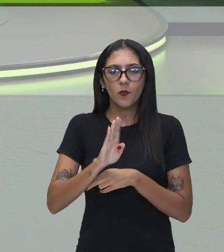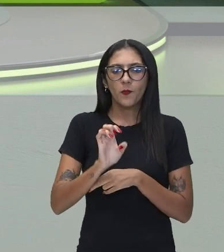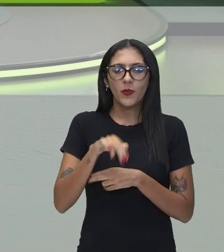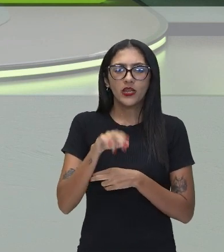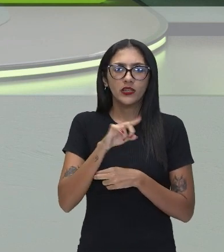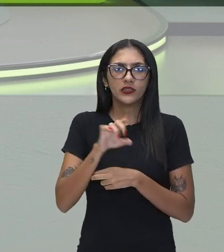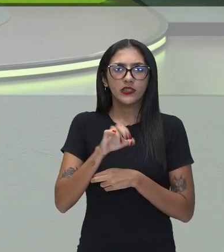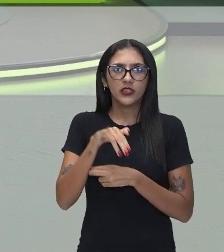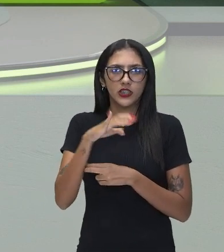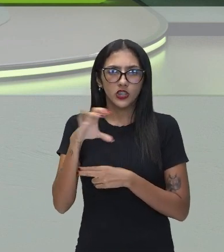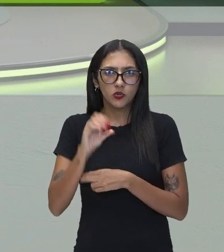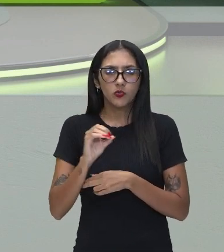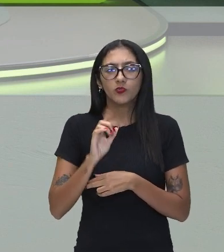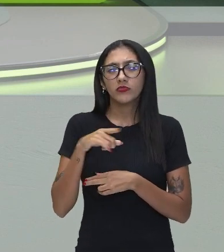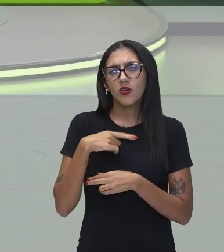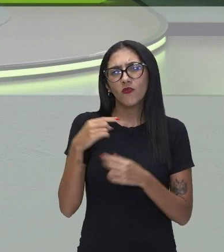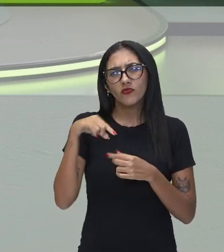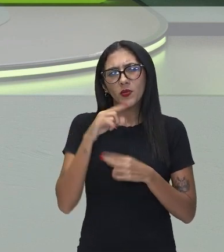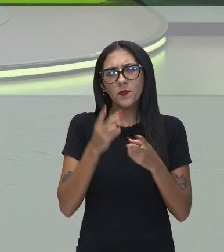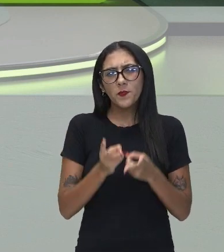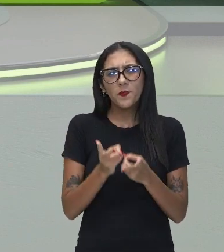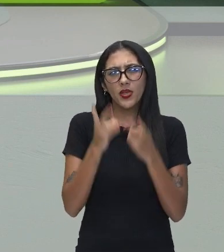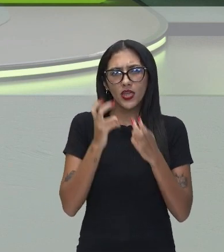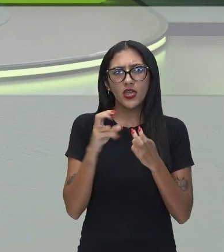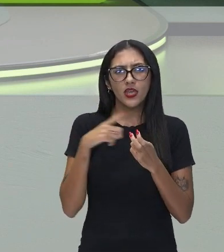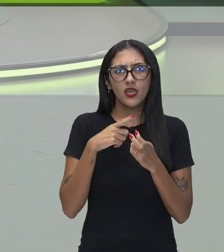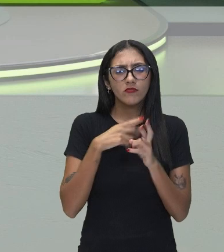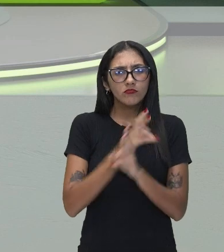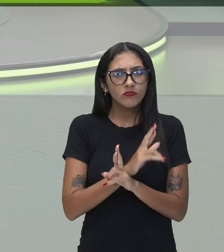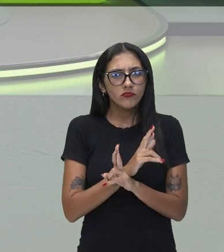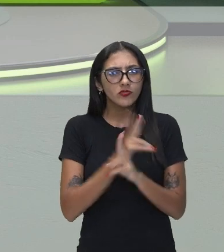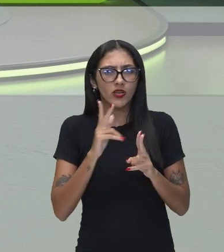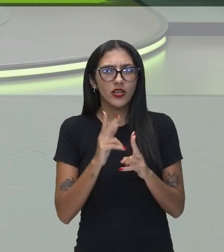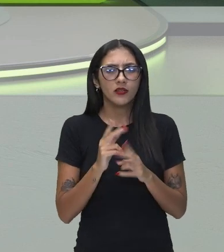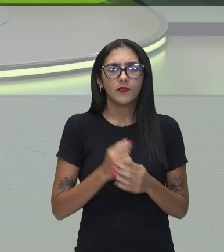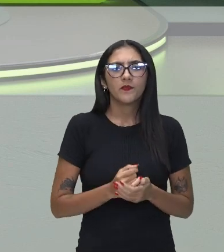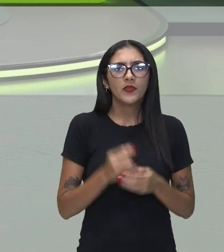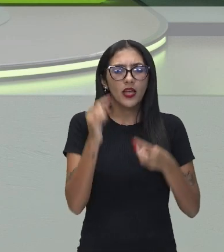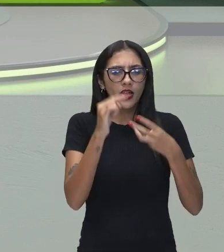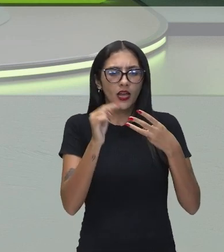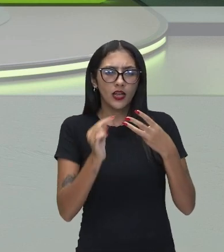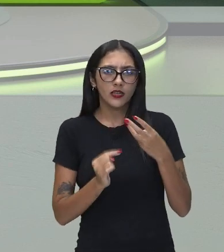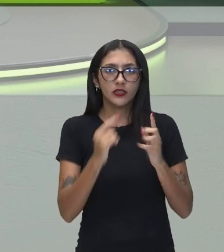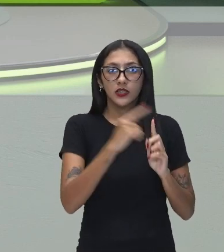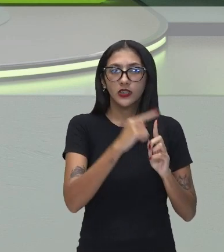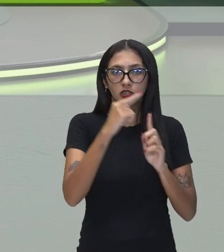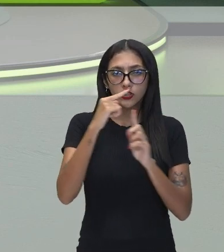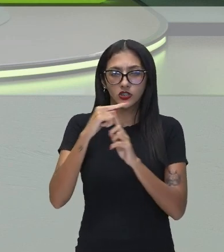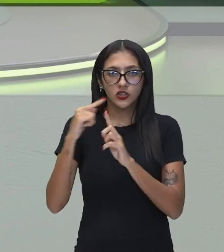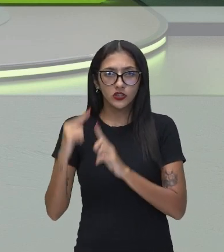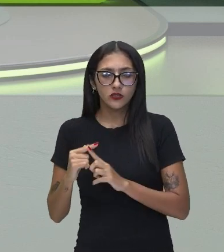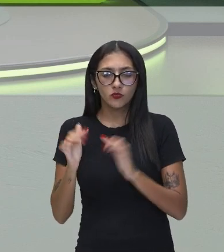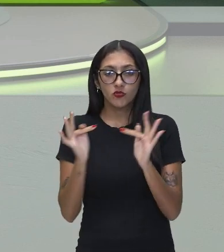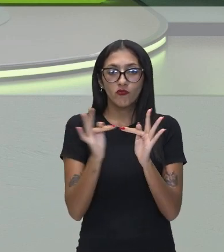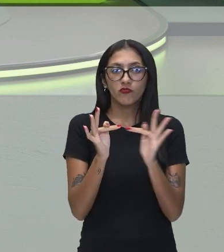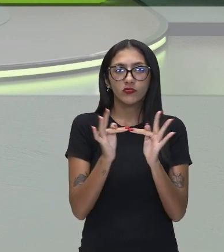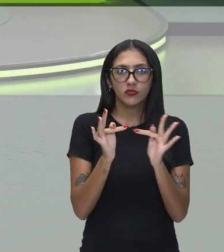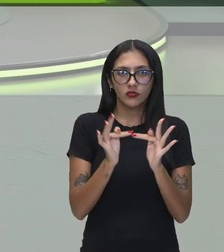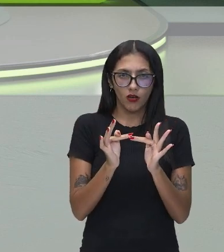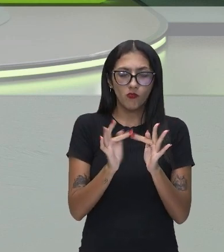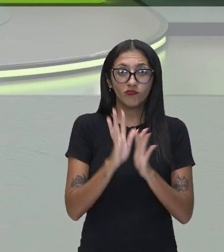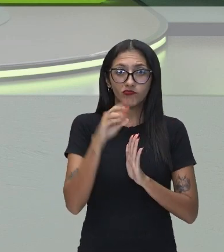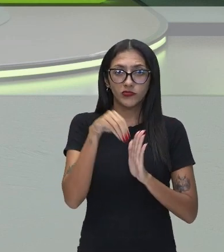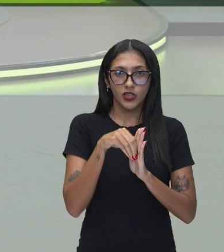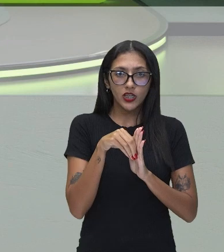perceberam aí a diferença, né? Cada função oxigenada, cada